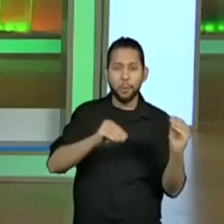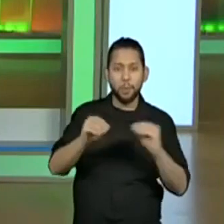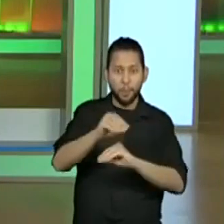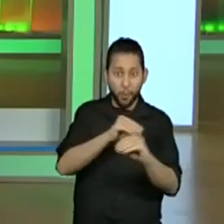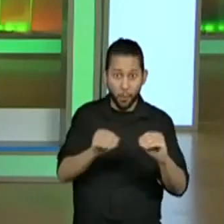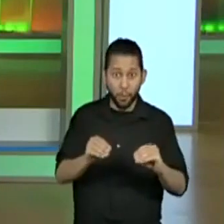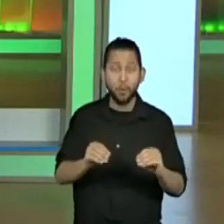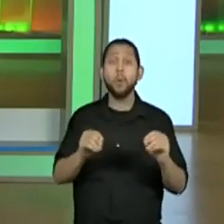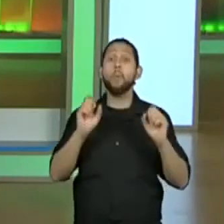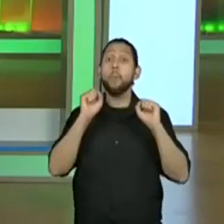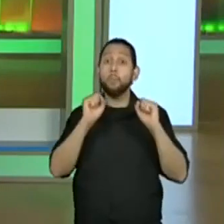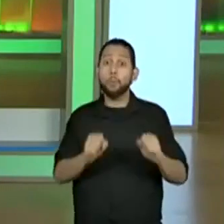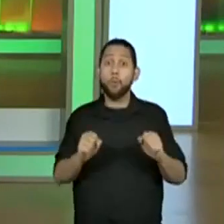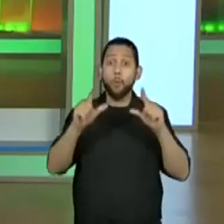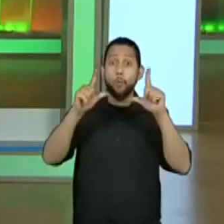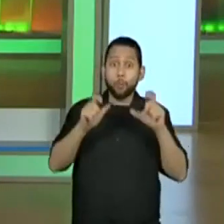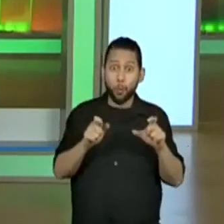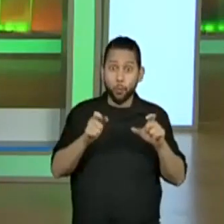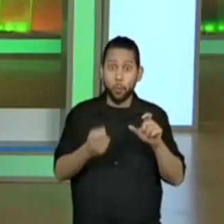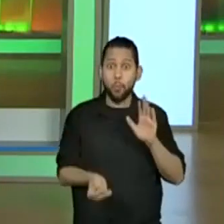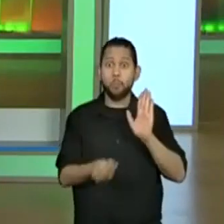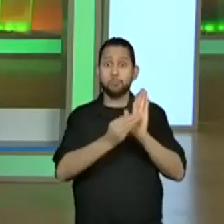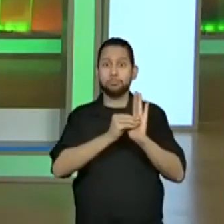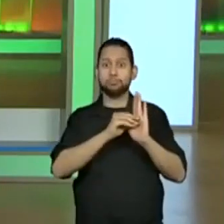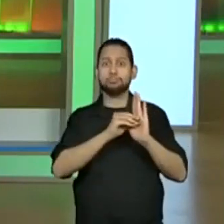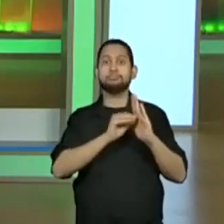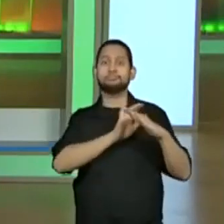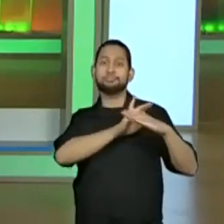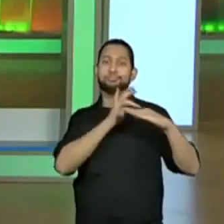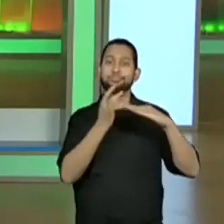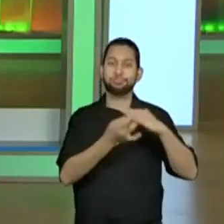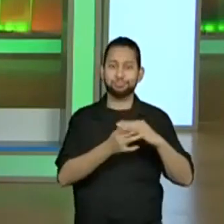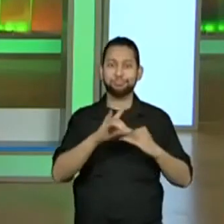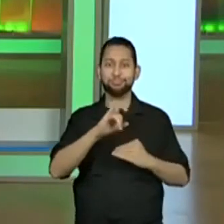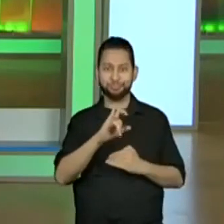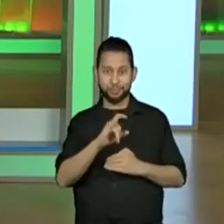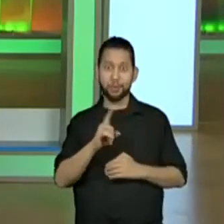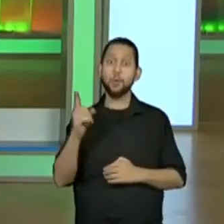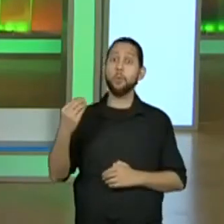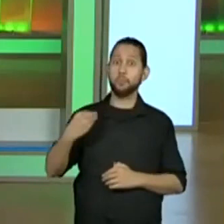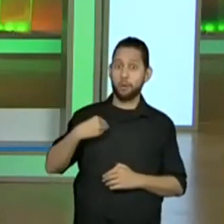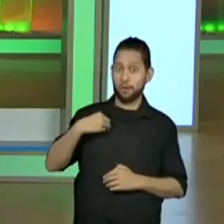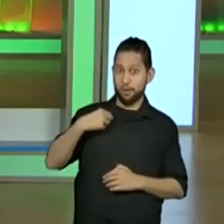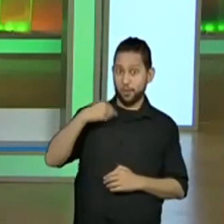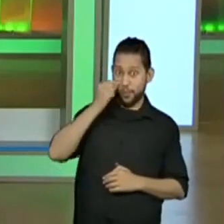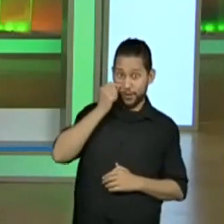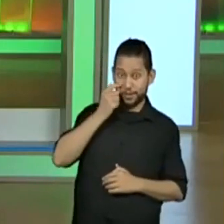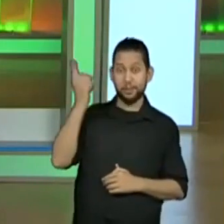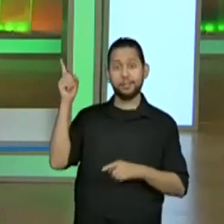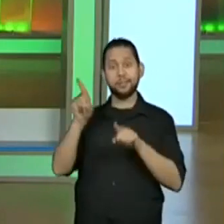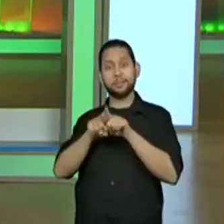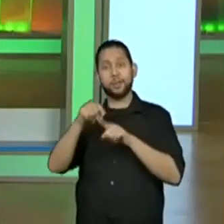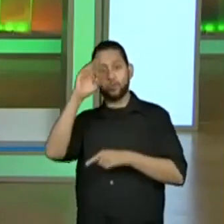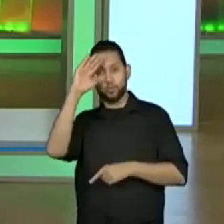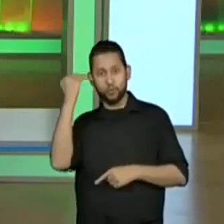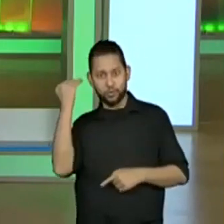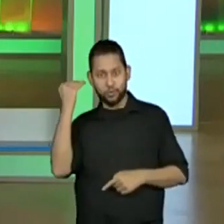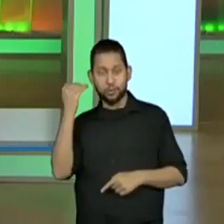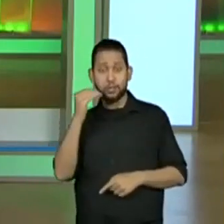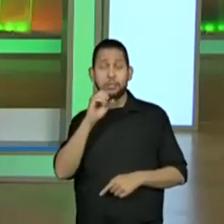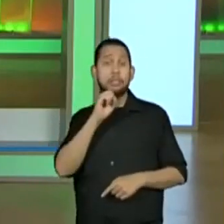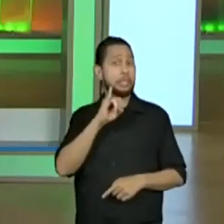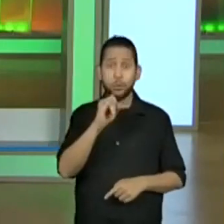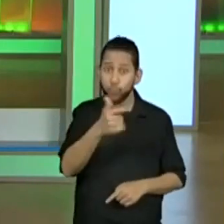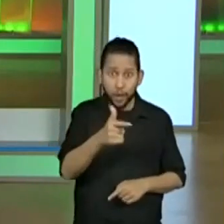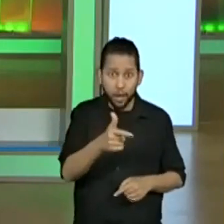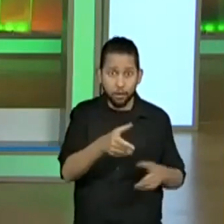nas redes sociais. Marque a professora Aline Gack e marque a professora Regiane Taveira pode também, marcar. Ok? Pro, eu não tenho, mas eu quero